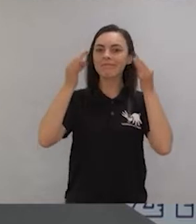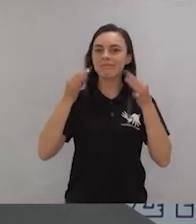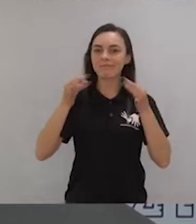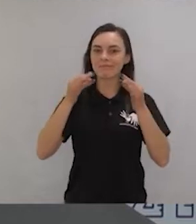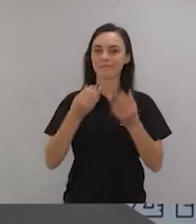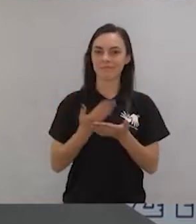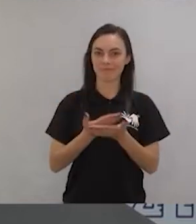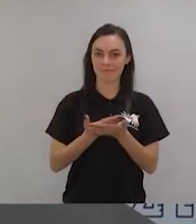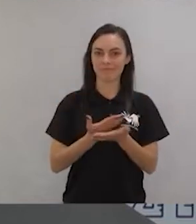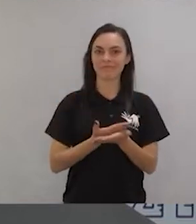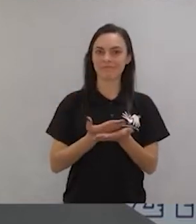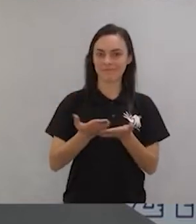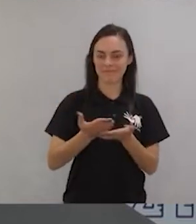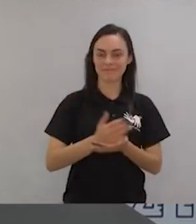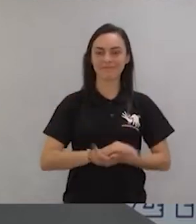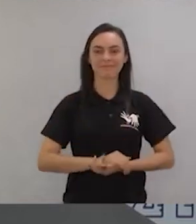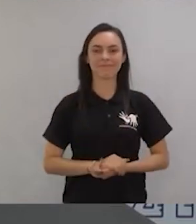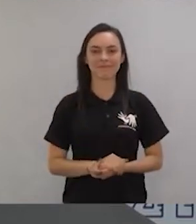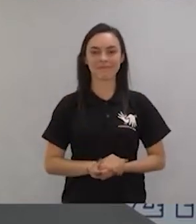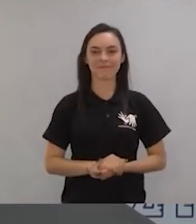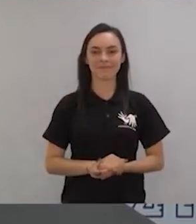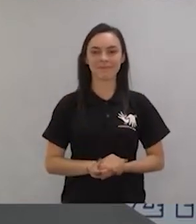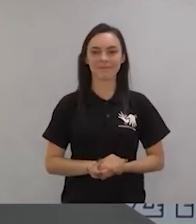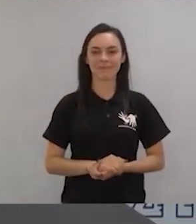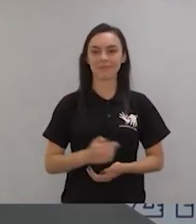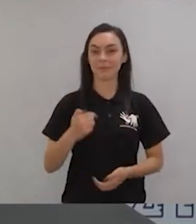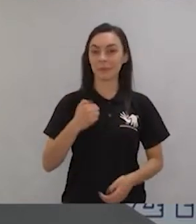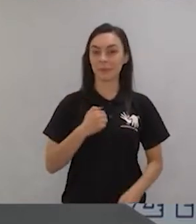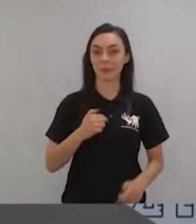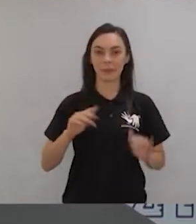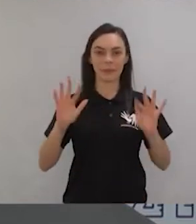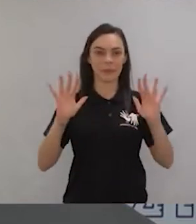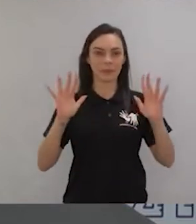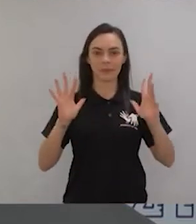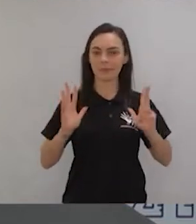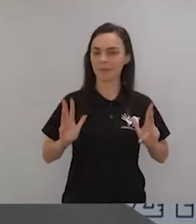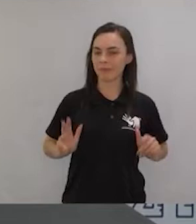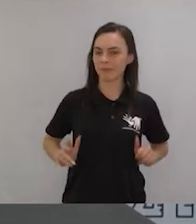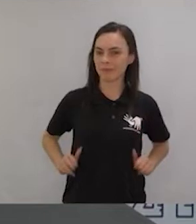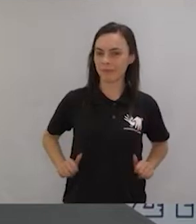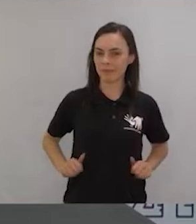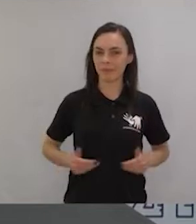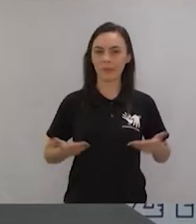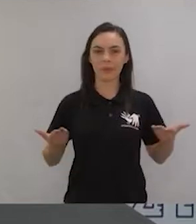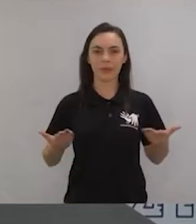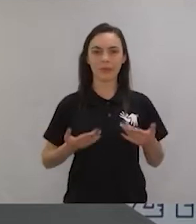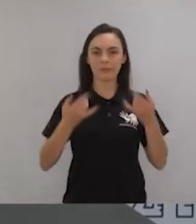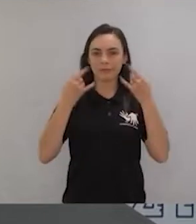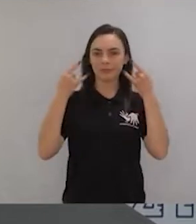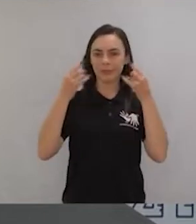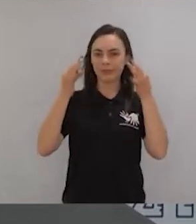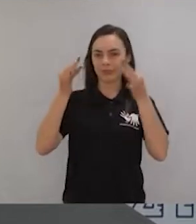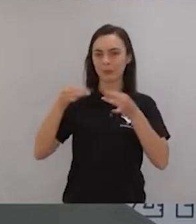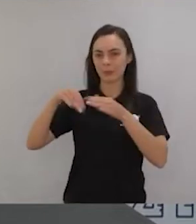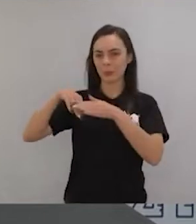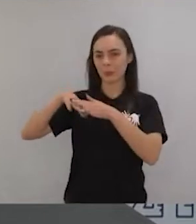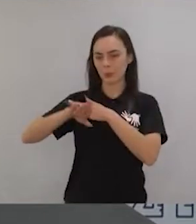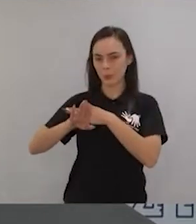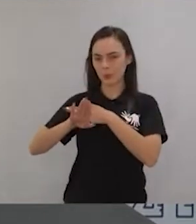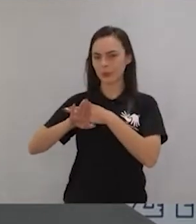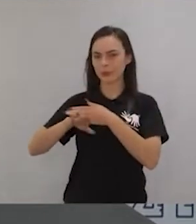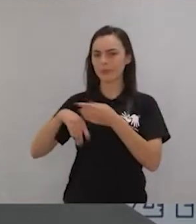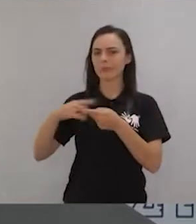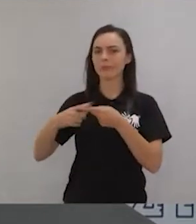gente iniciar a nossa aula. Então, eu estou higienizando as minhas mãos, vou guardar minha máscara para levar para